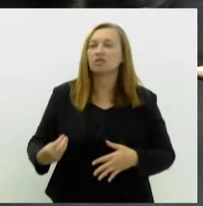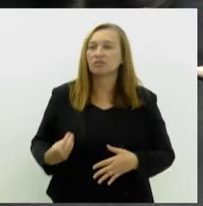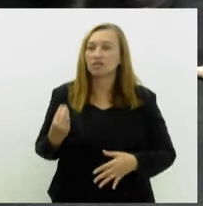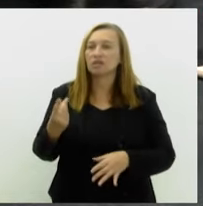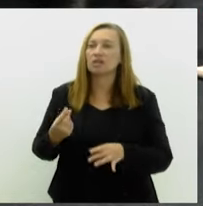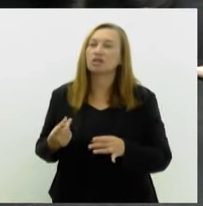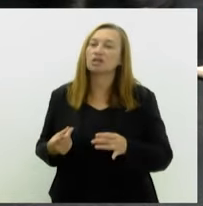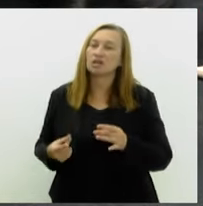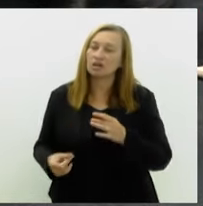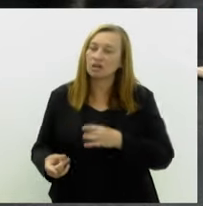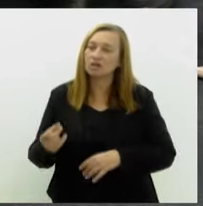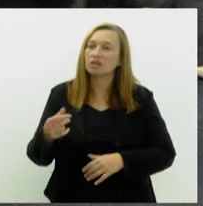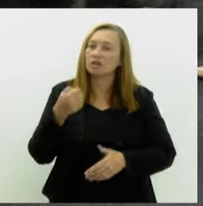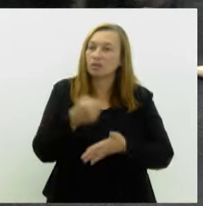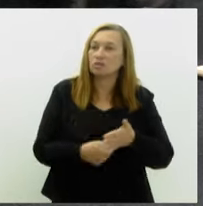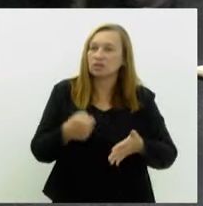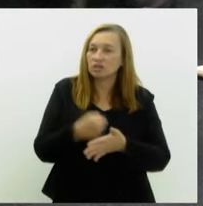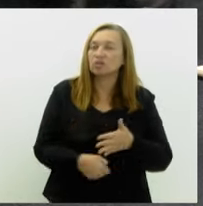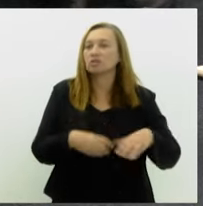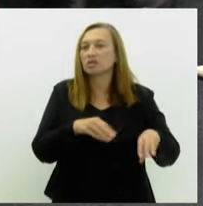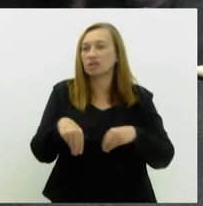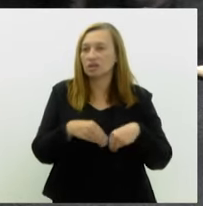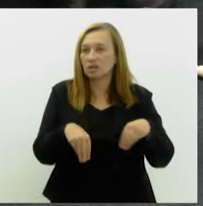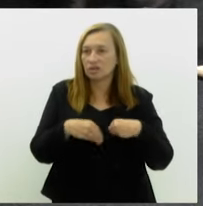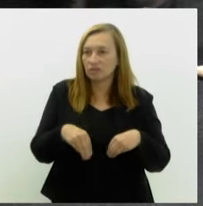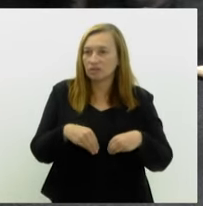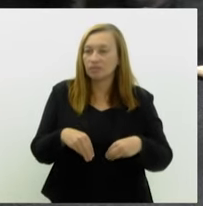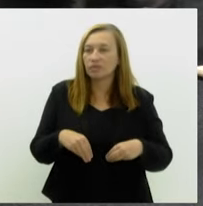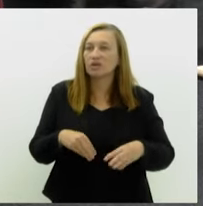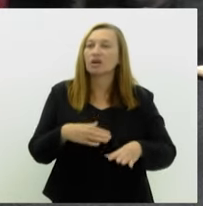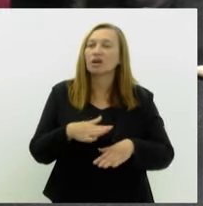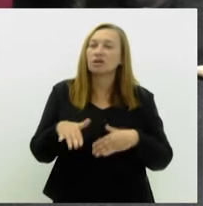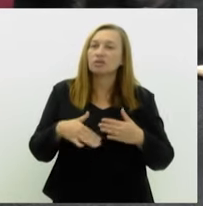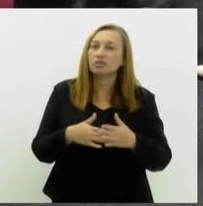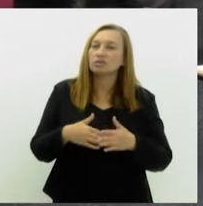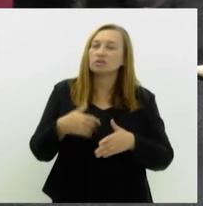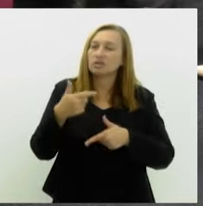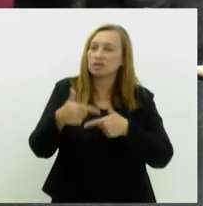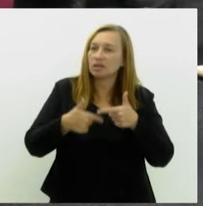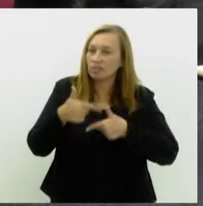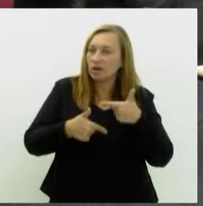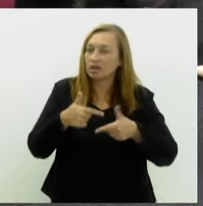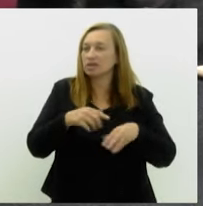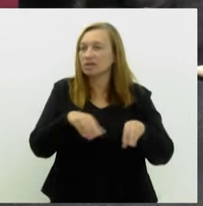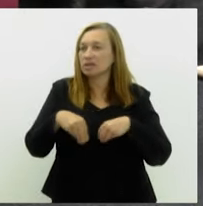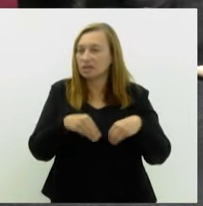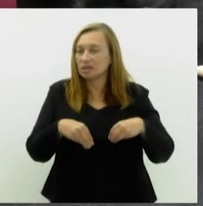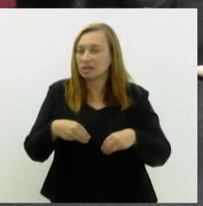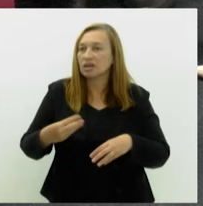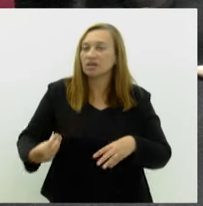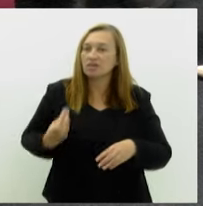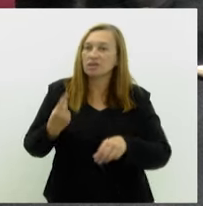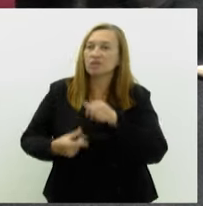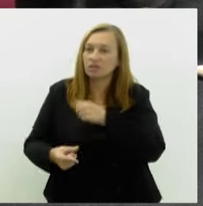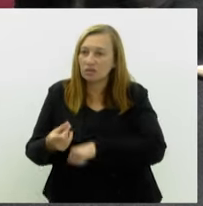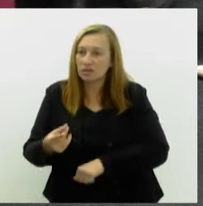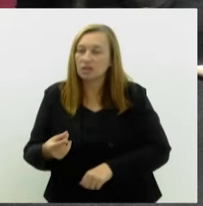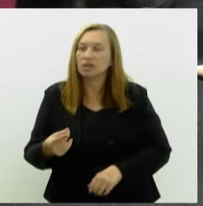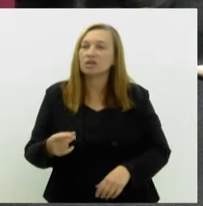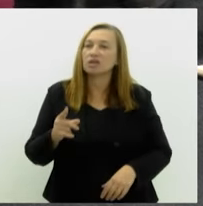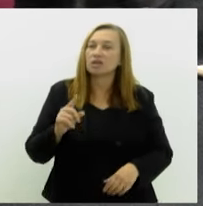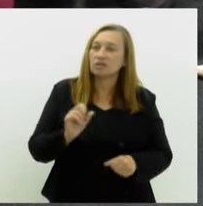aos lutadores da terra, vida longa àqueles que ocupam a terra e vida longa daqueles que fazem a